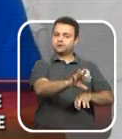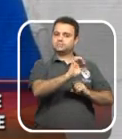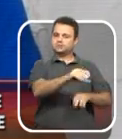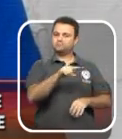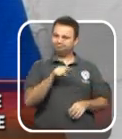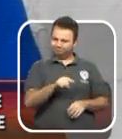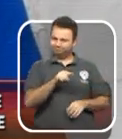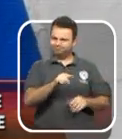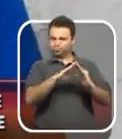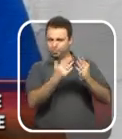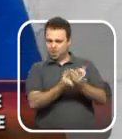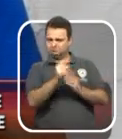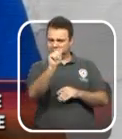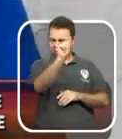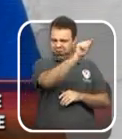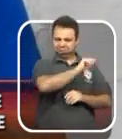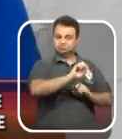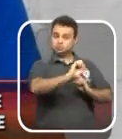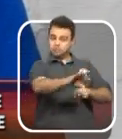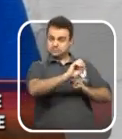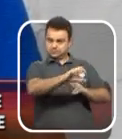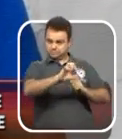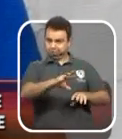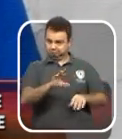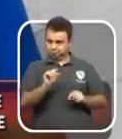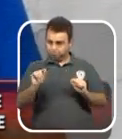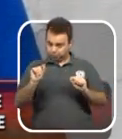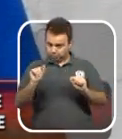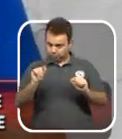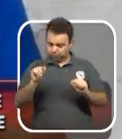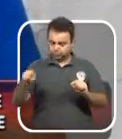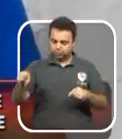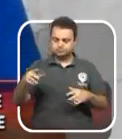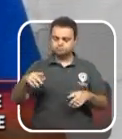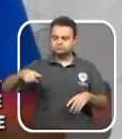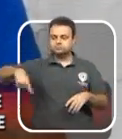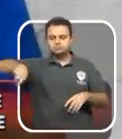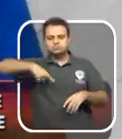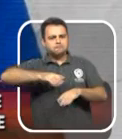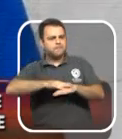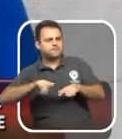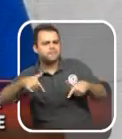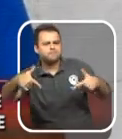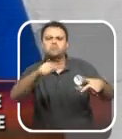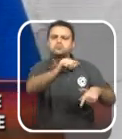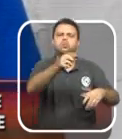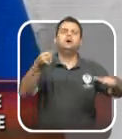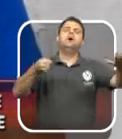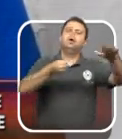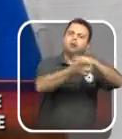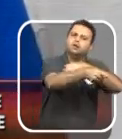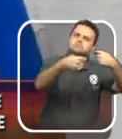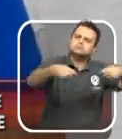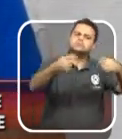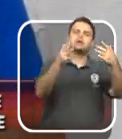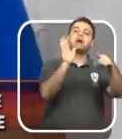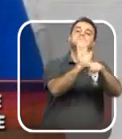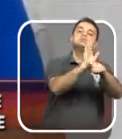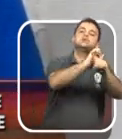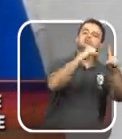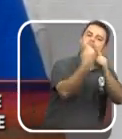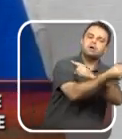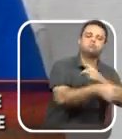atuo. E eu acho que a presidência consome uma energia muito grande da gente. Talvez eu não tenha estado como